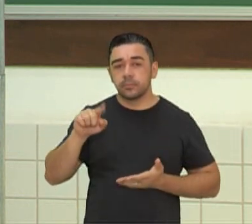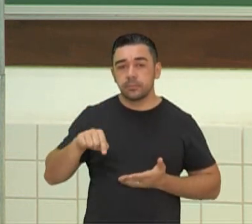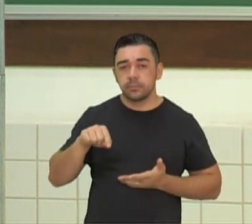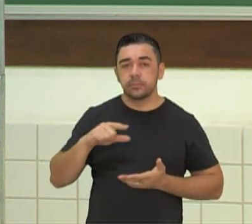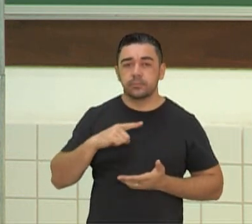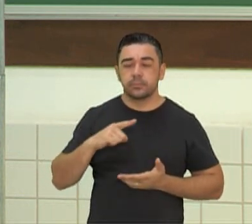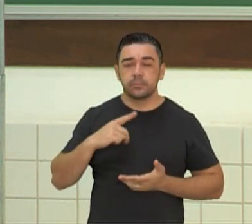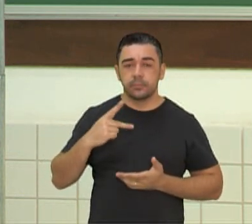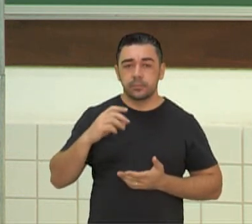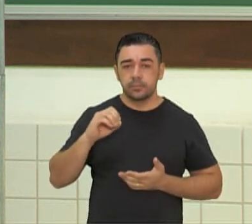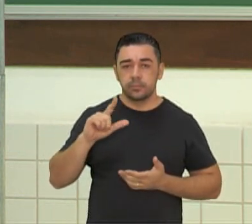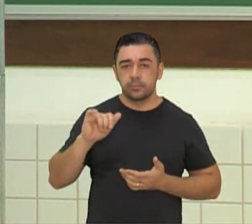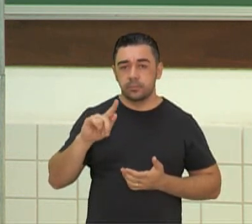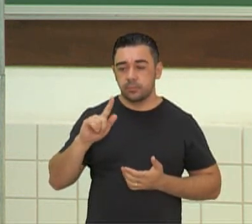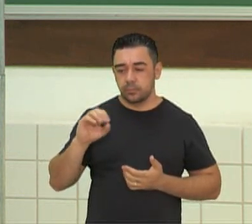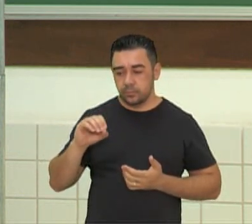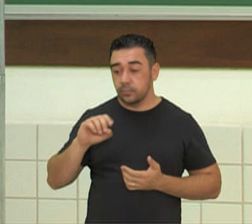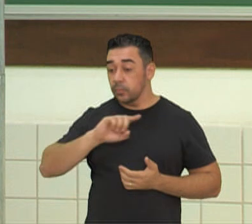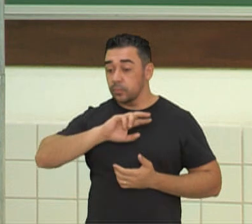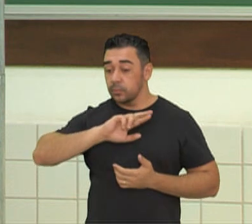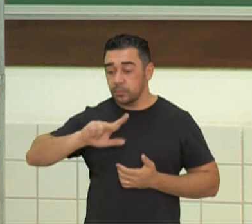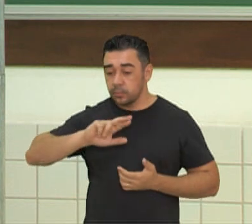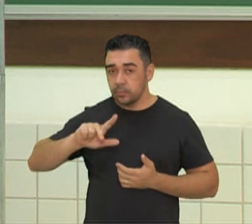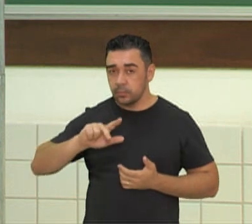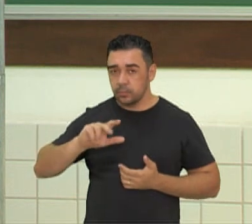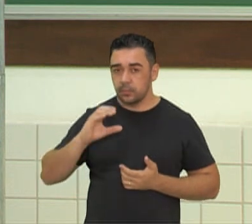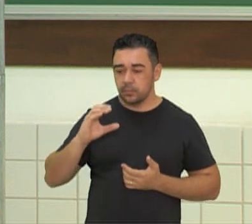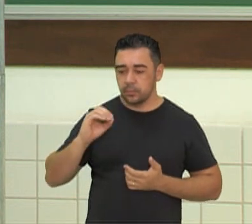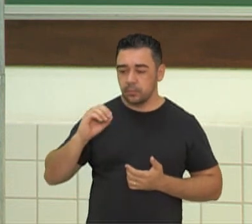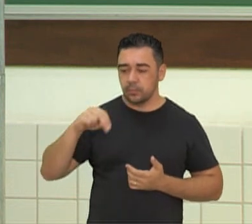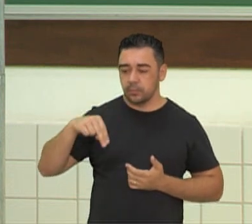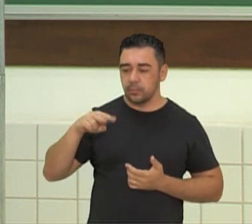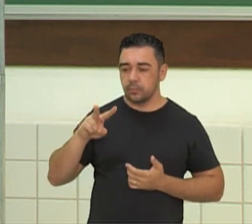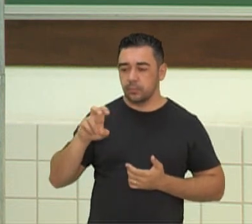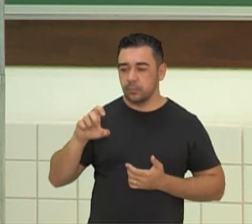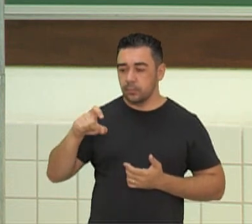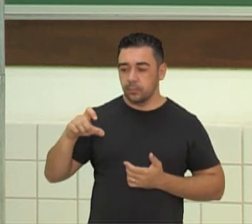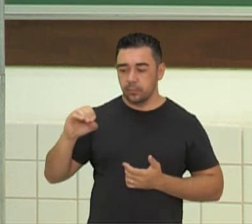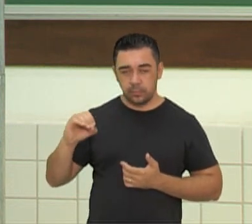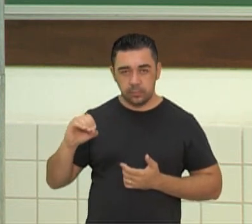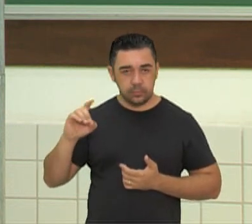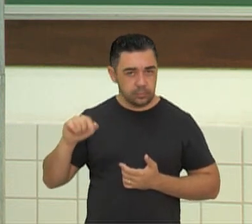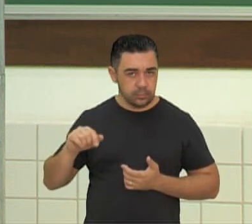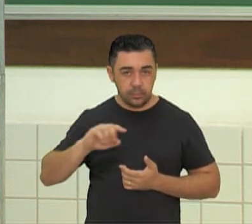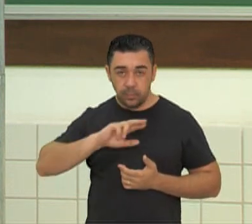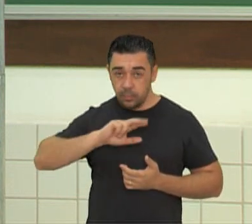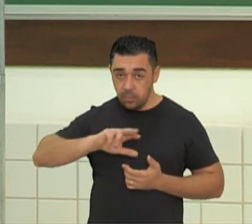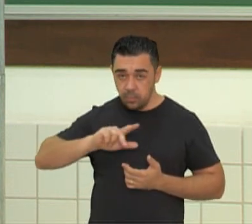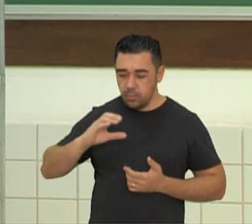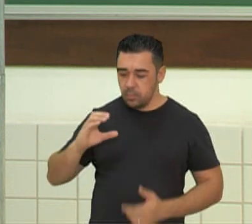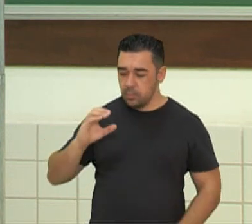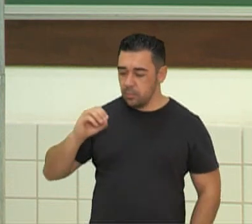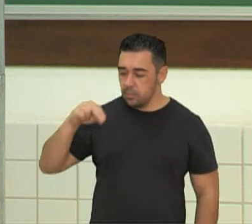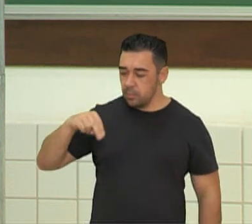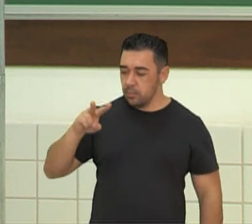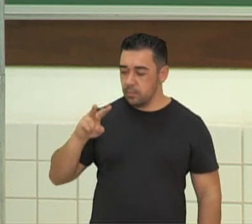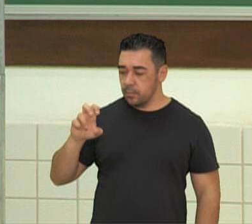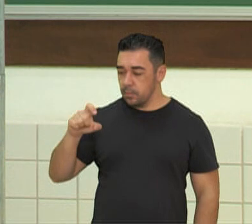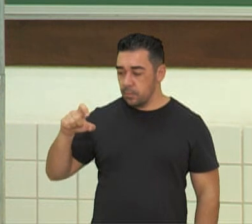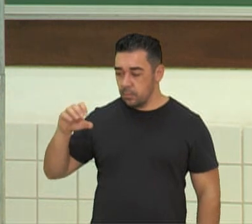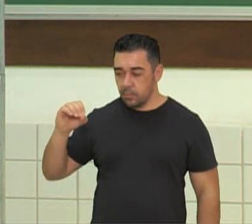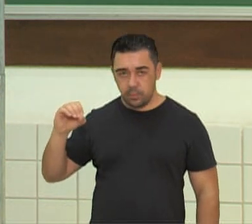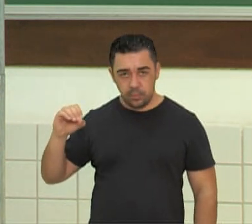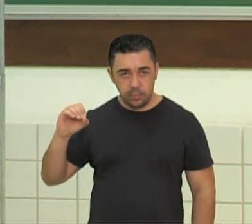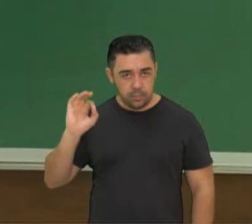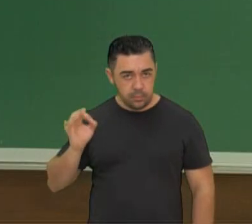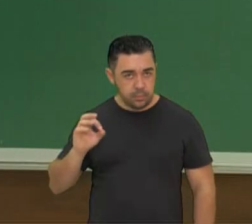de polígono não convexo. O ângulo é côncavo, mas o polígono é não convexo. Beleza? Então,